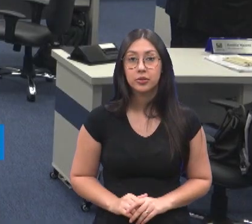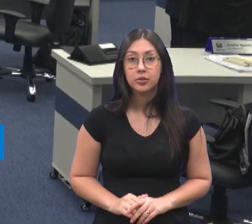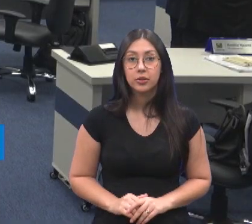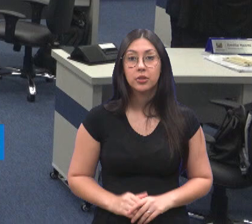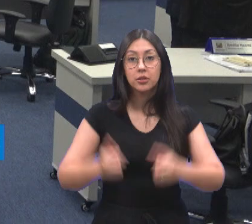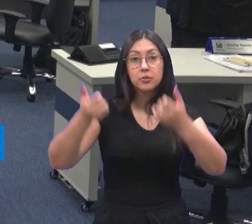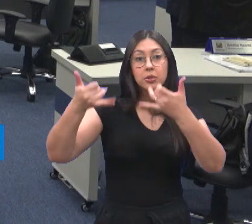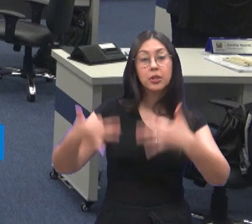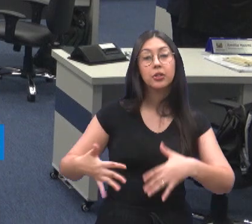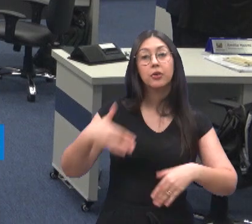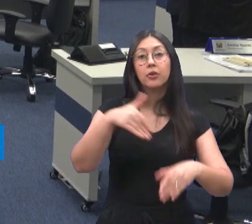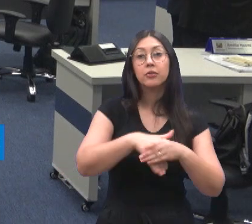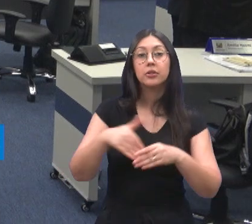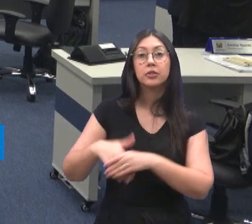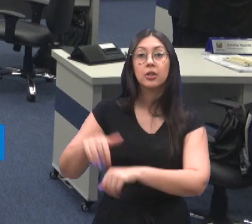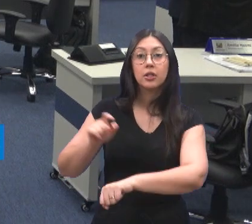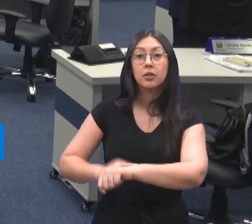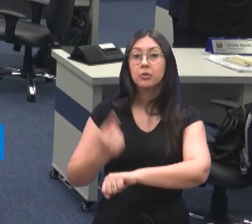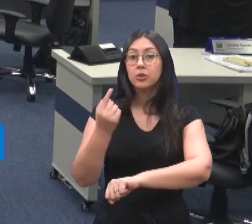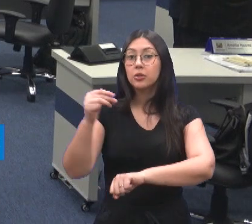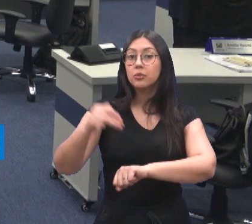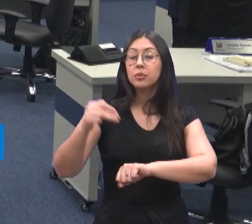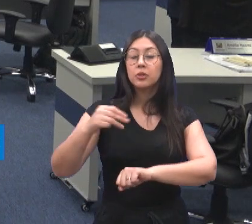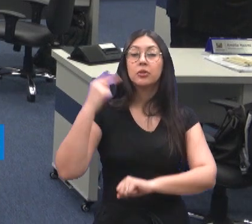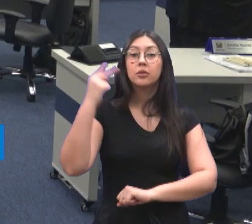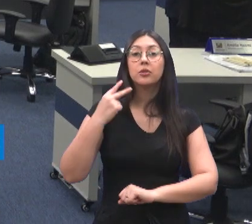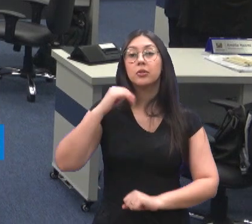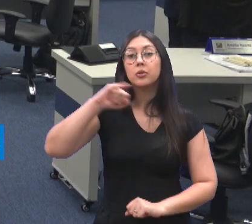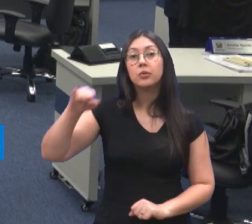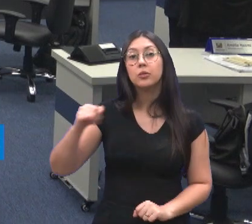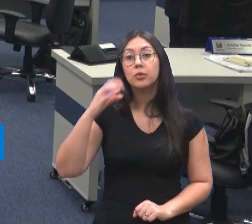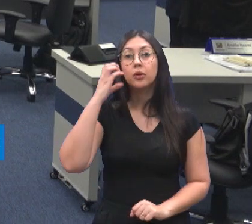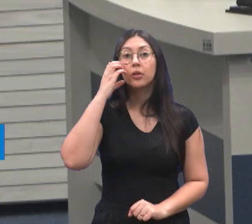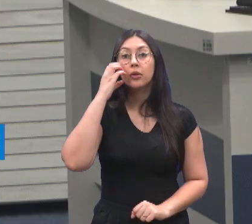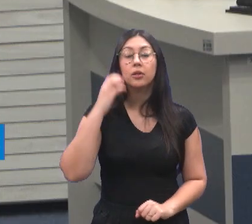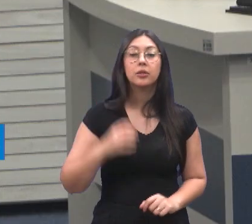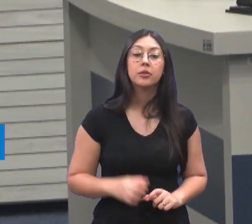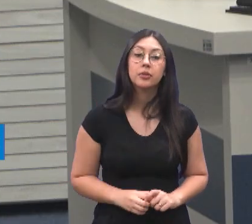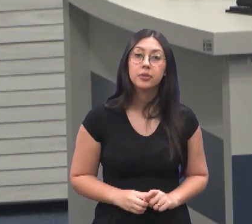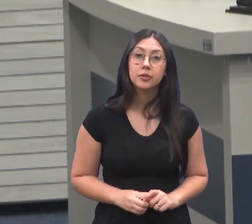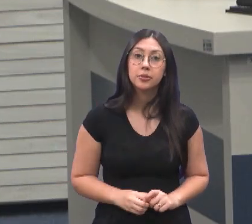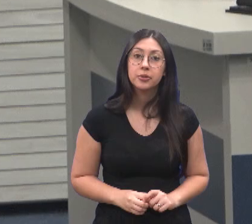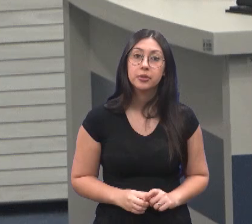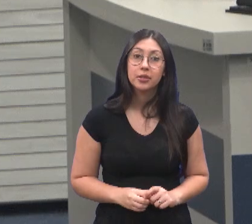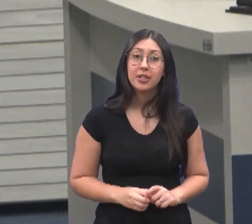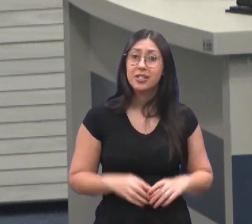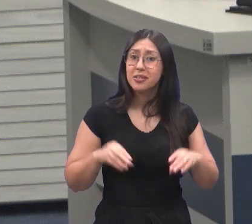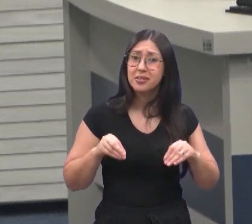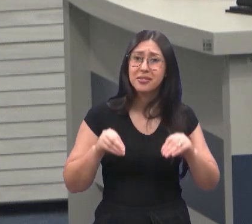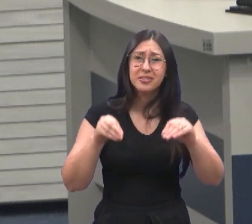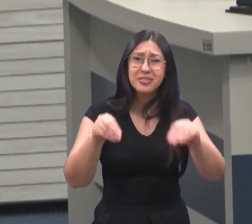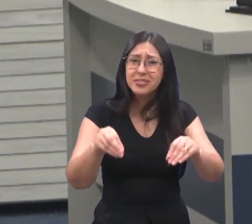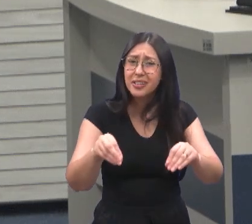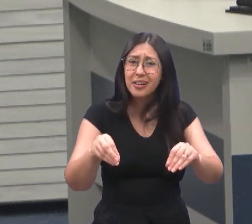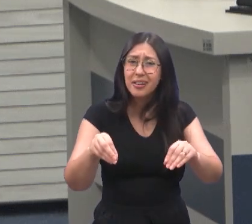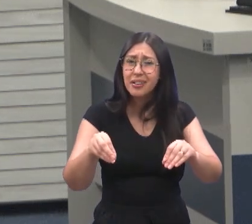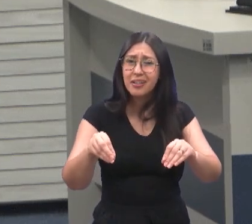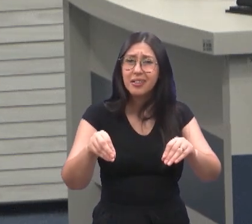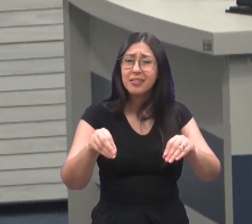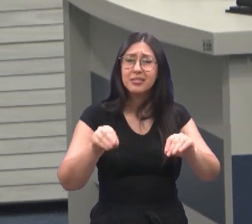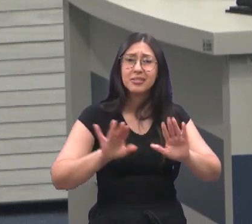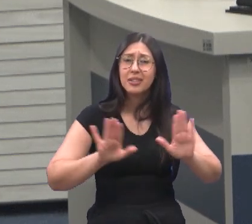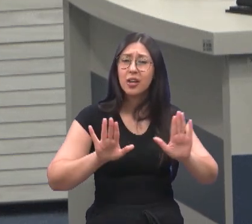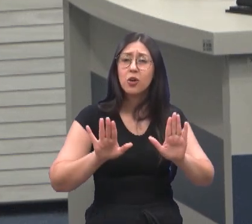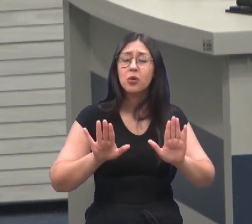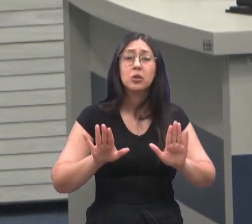Justificativa de votação por tempo de 1 minuto, a vereadora Juliana Fraga. Senhor presidente, mais do que adiar o veto, o que não